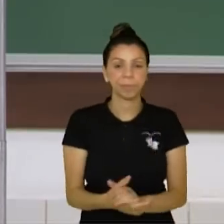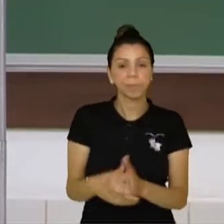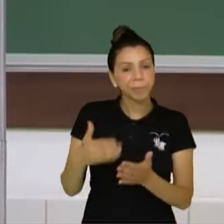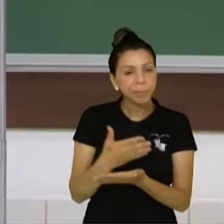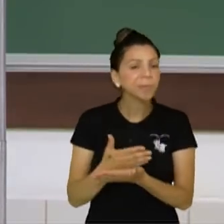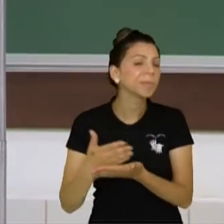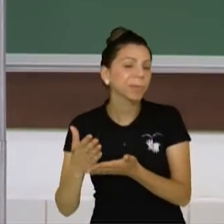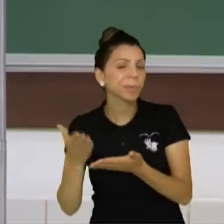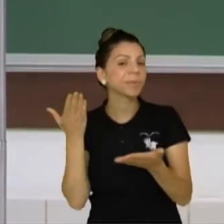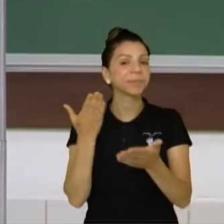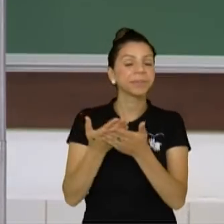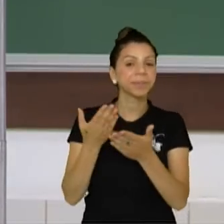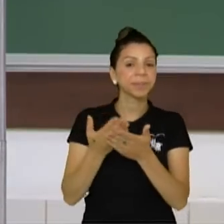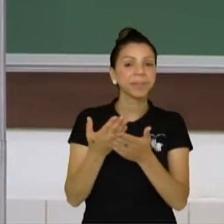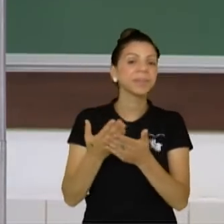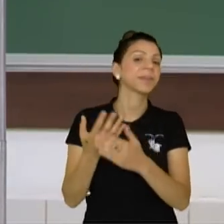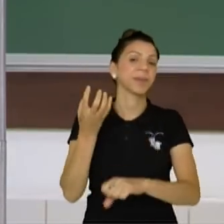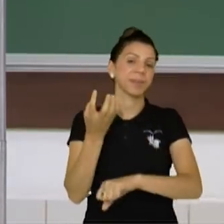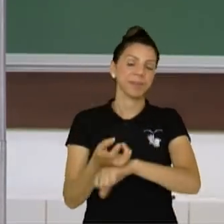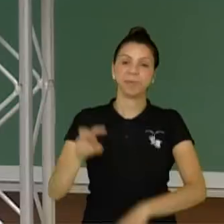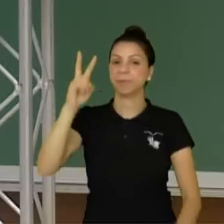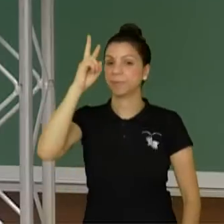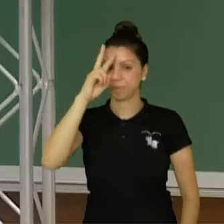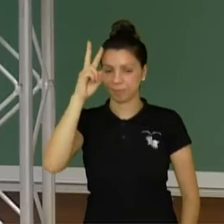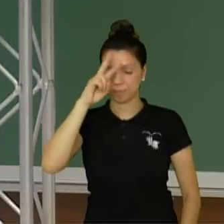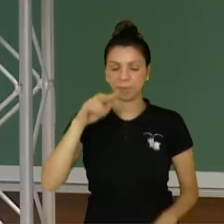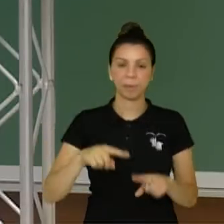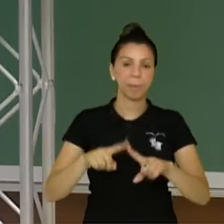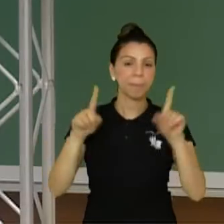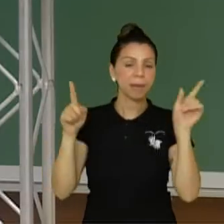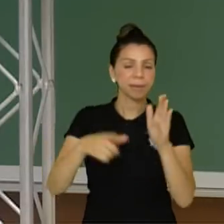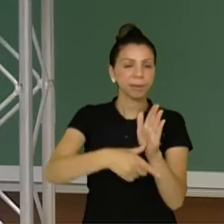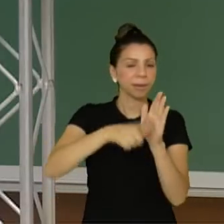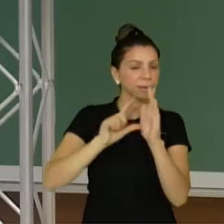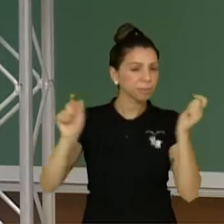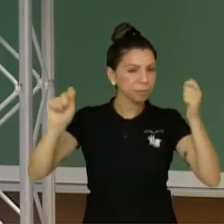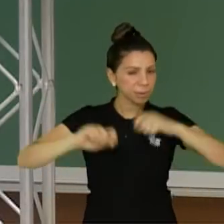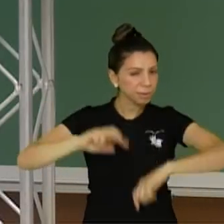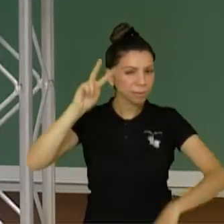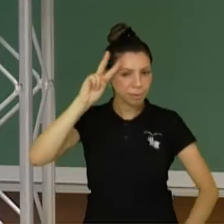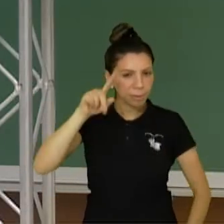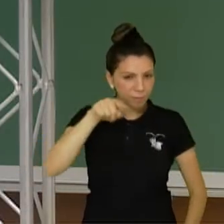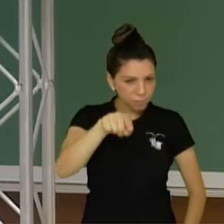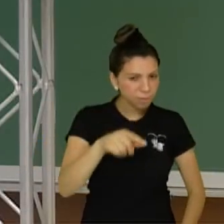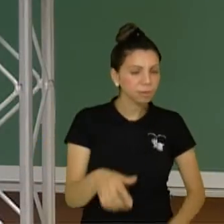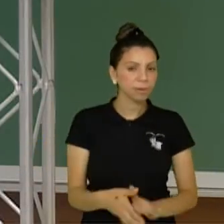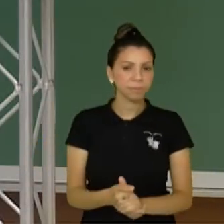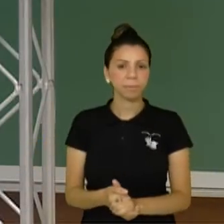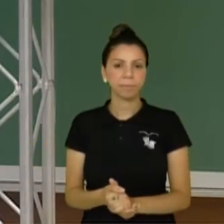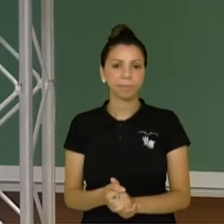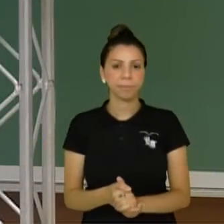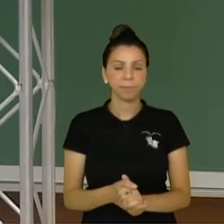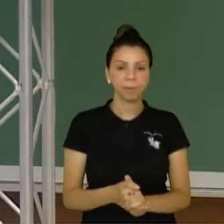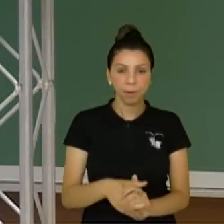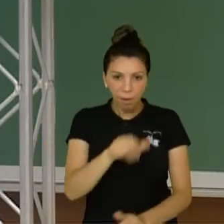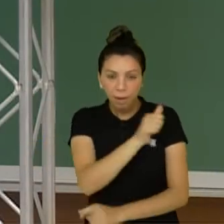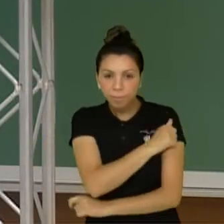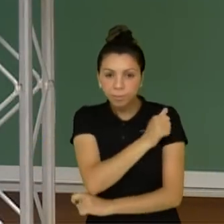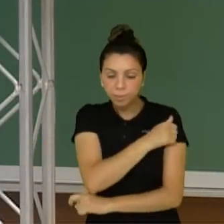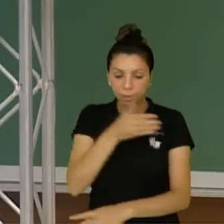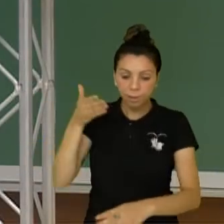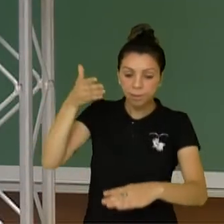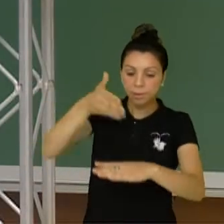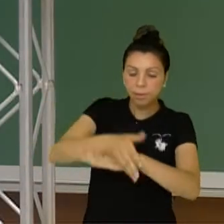iniciar mais uma aula de História. Antes, porém, eu preciso te lembrar, você que está assistindo essa aula pelo aplicativo